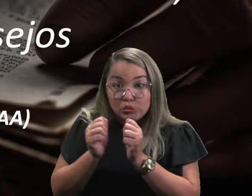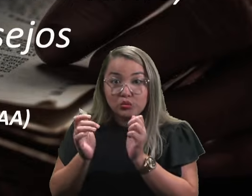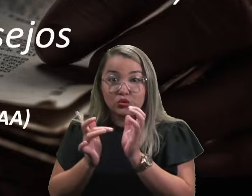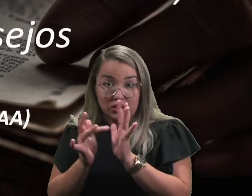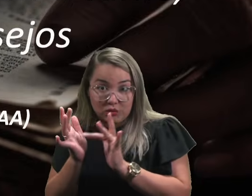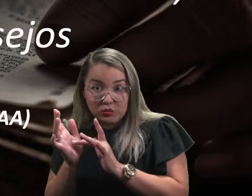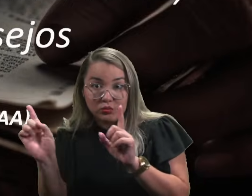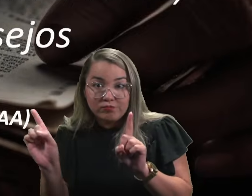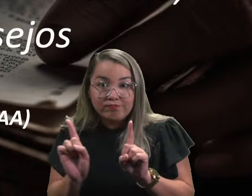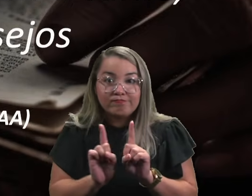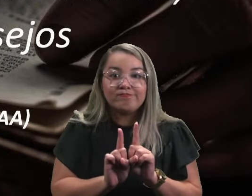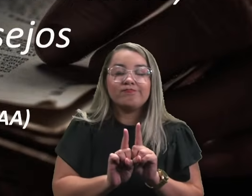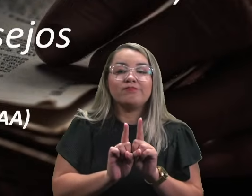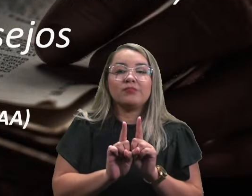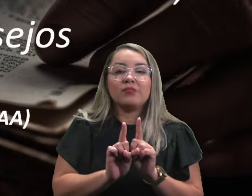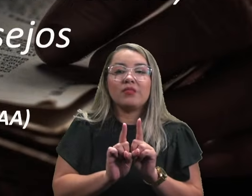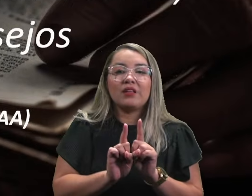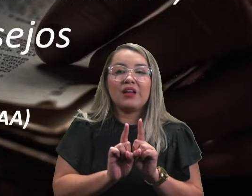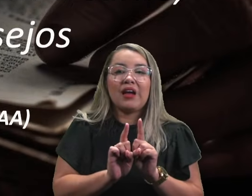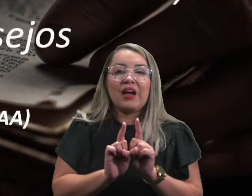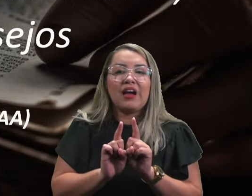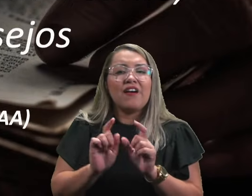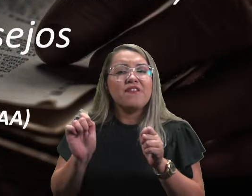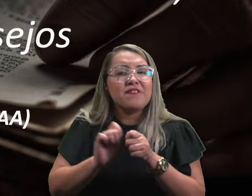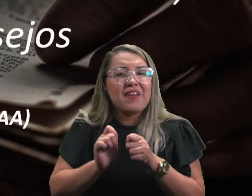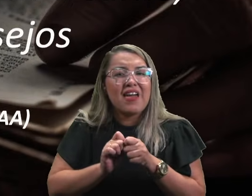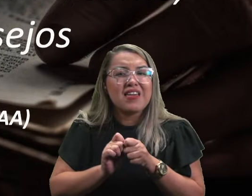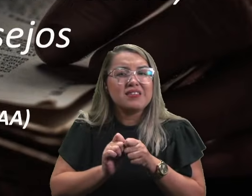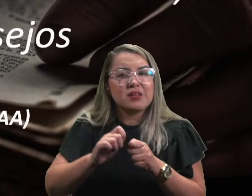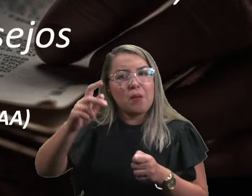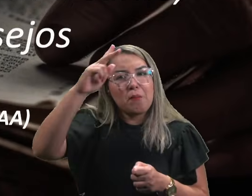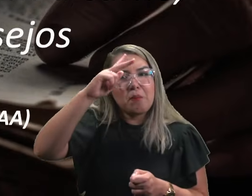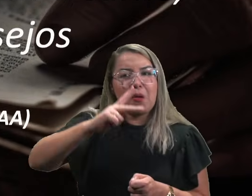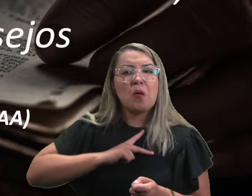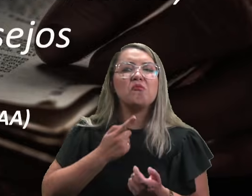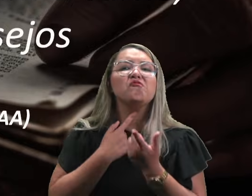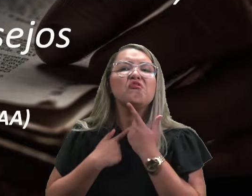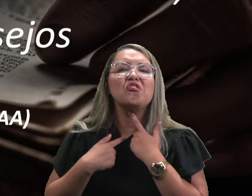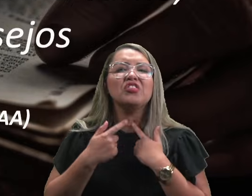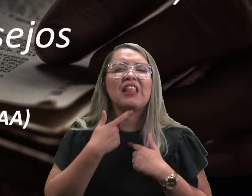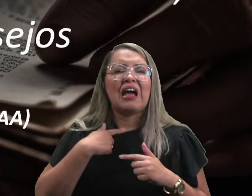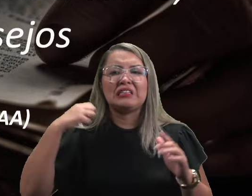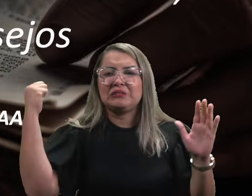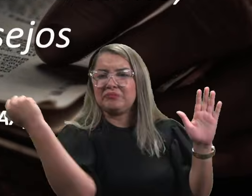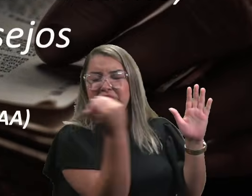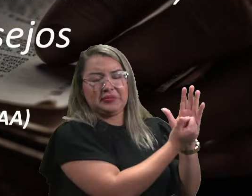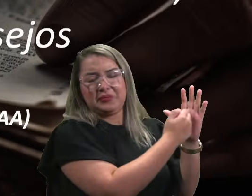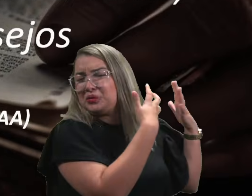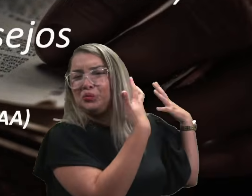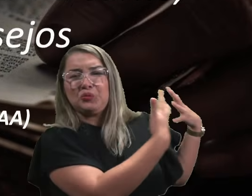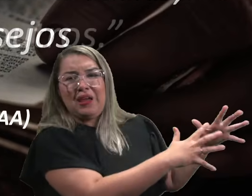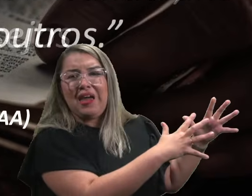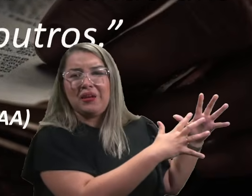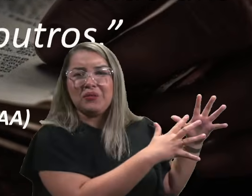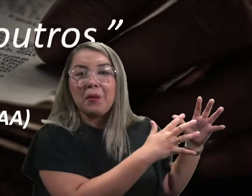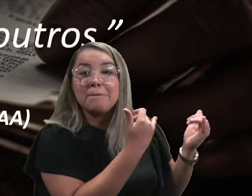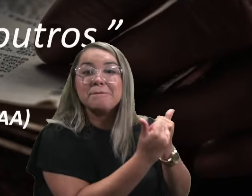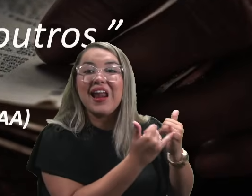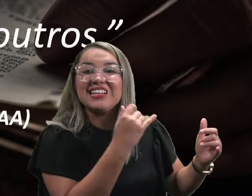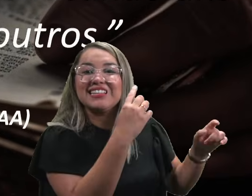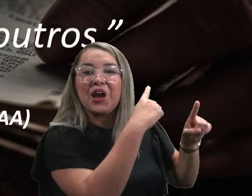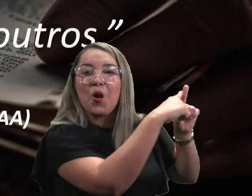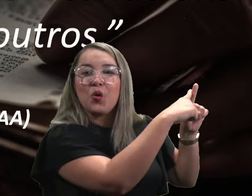Jesus, crucificaram na carne com as suas paixões e os seus desejos. E